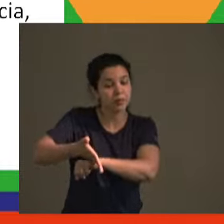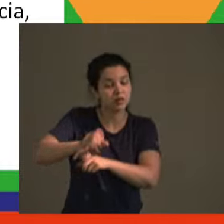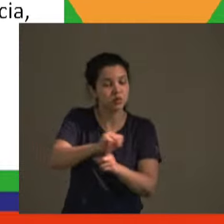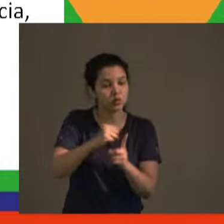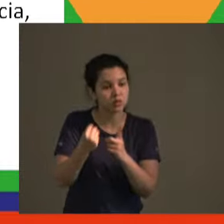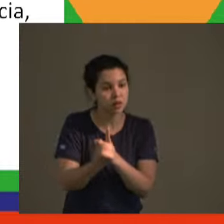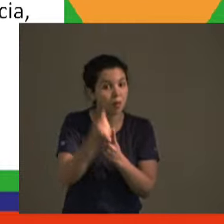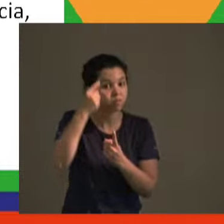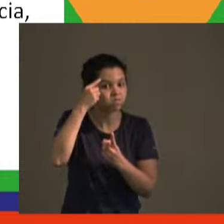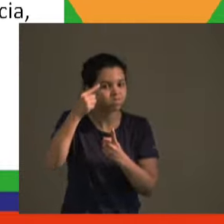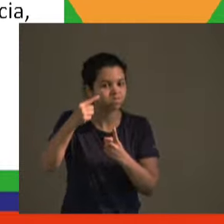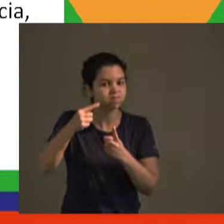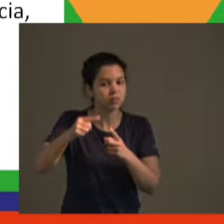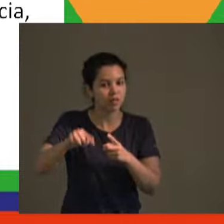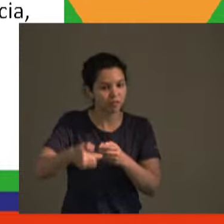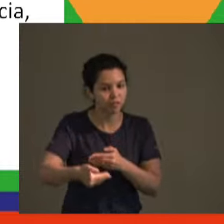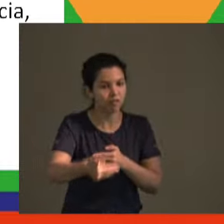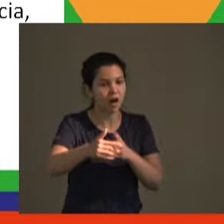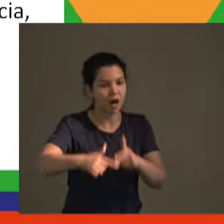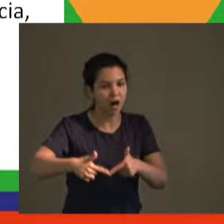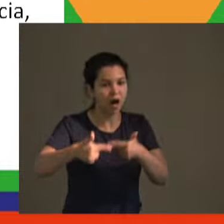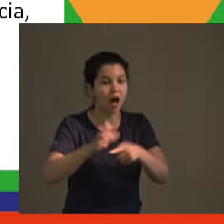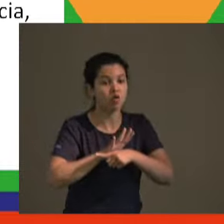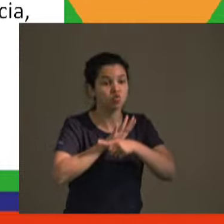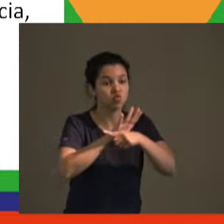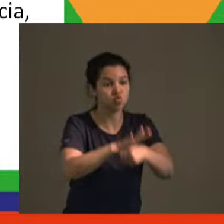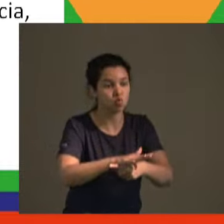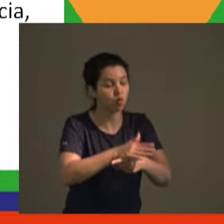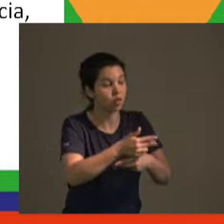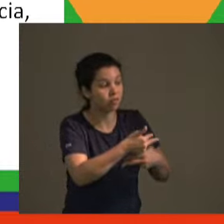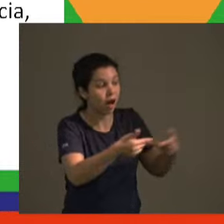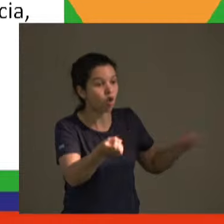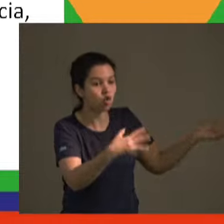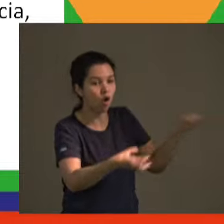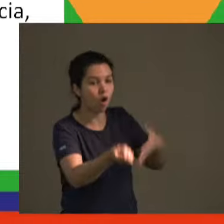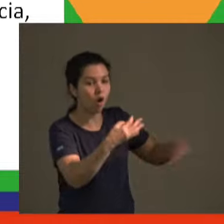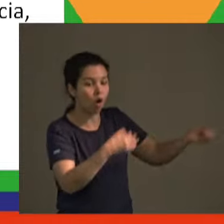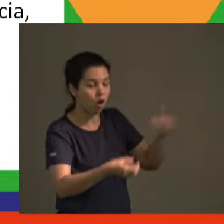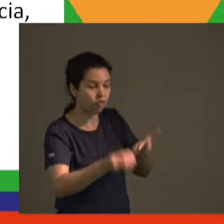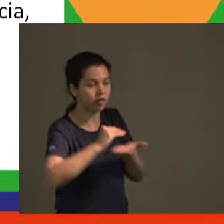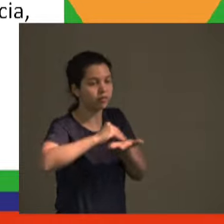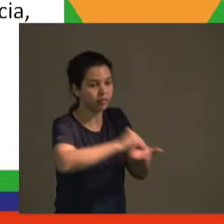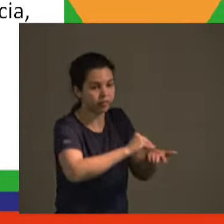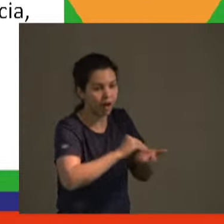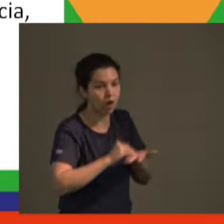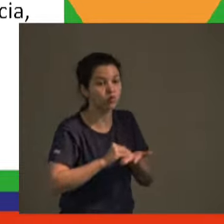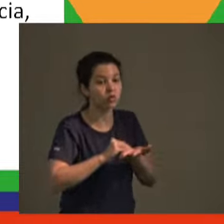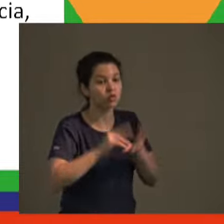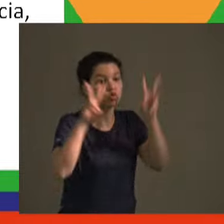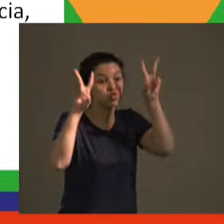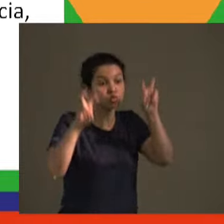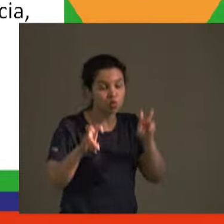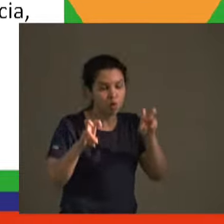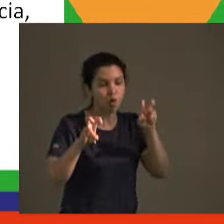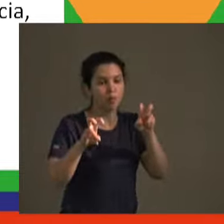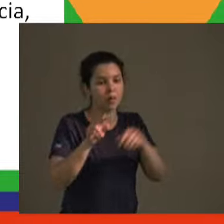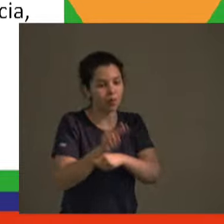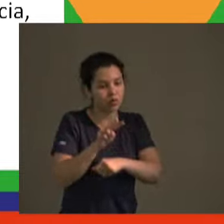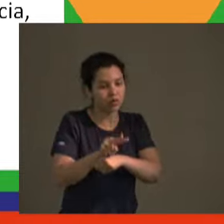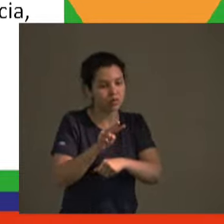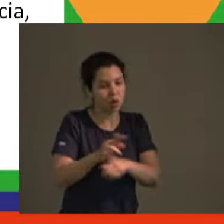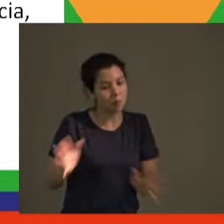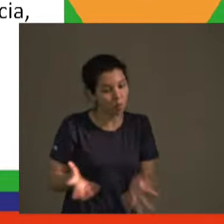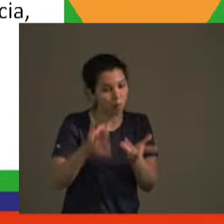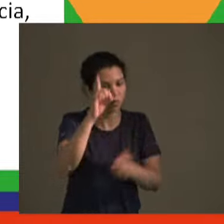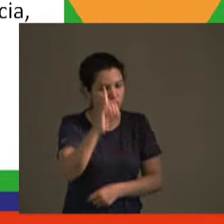pensadas para fazer frente a novas necessidades que se mostraram presentes no que diz respeito à proteção e à promoção dos direitos das pessoas